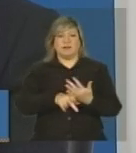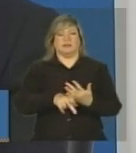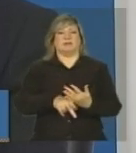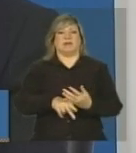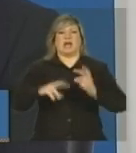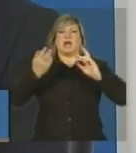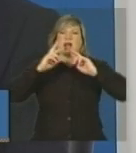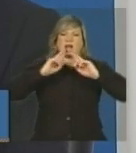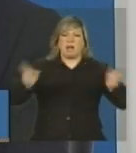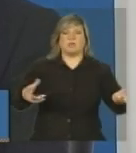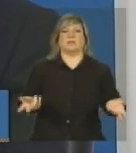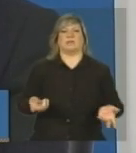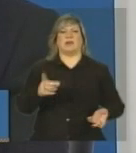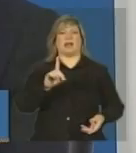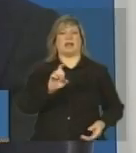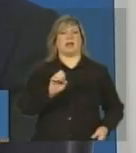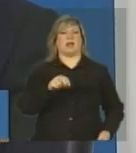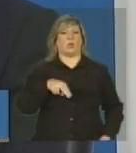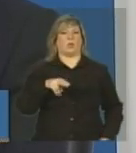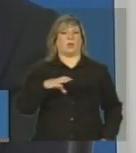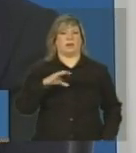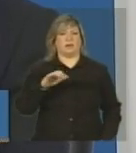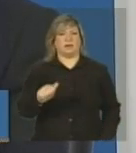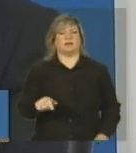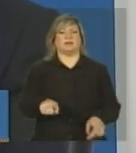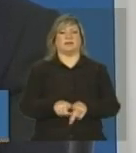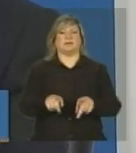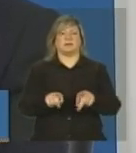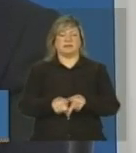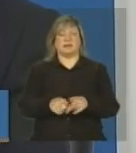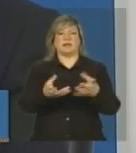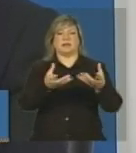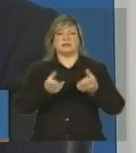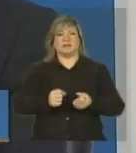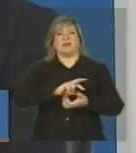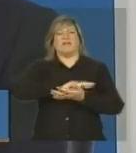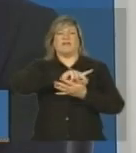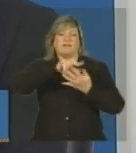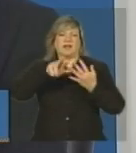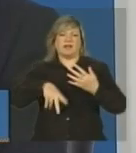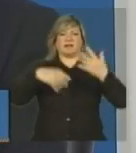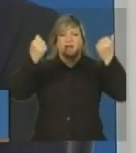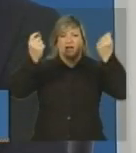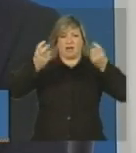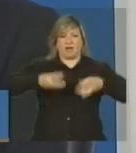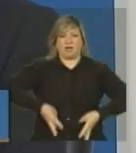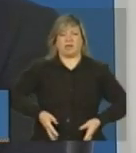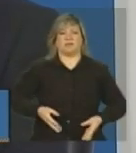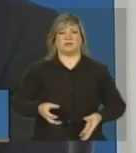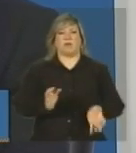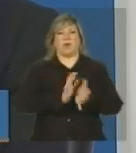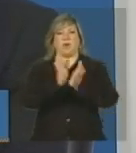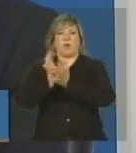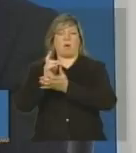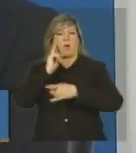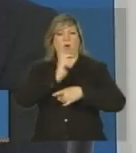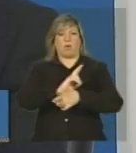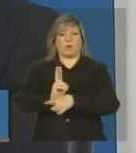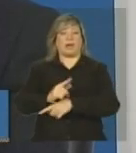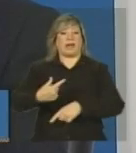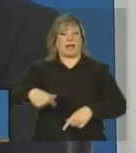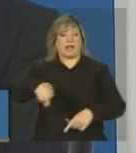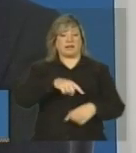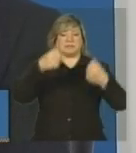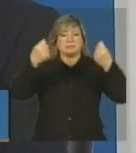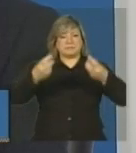das denúncias que a gente recebe no programa, a gente recebe também vários relatórios de fiscalização de órgãos de controle, e esses relatórios